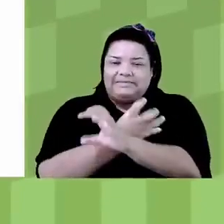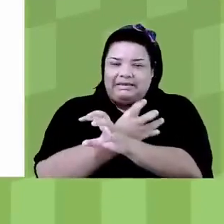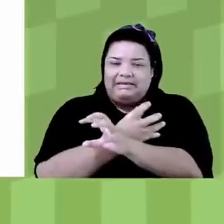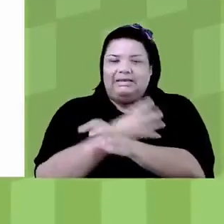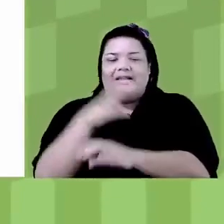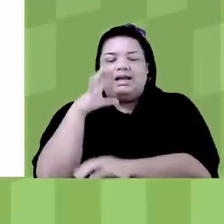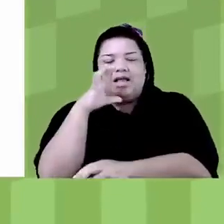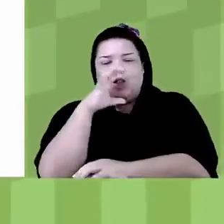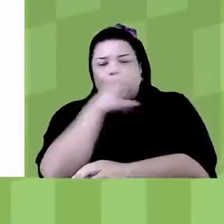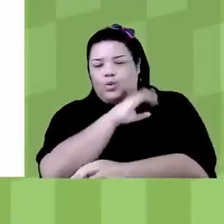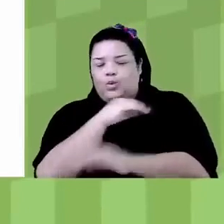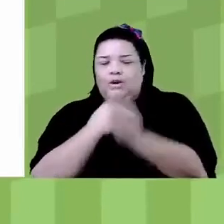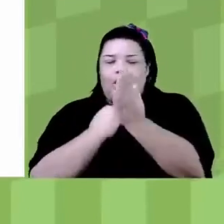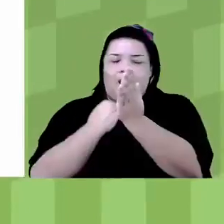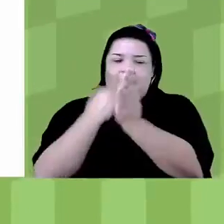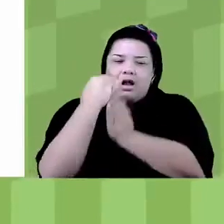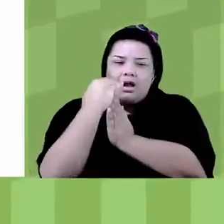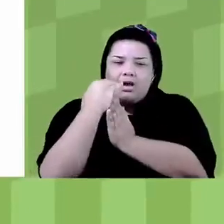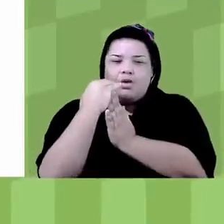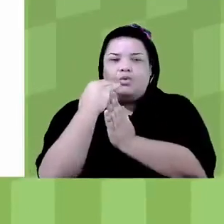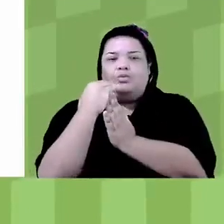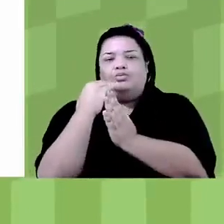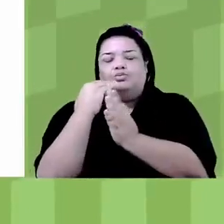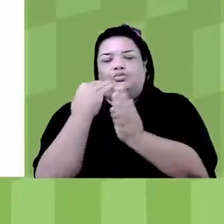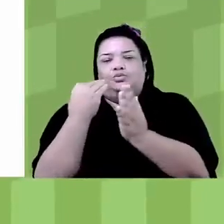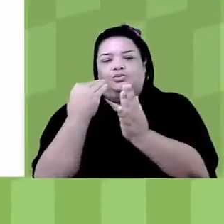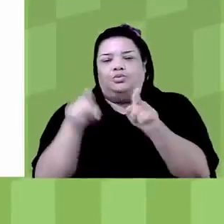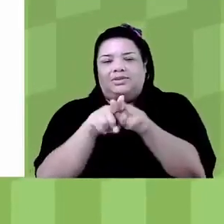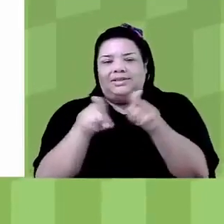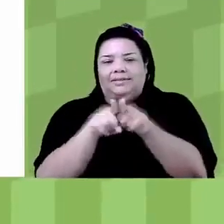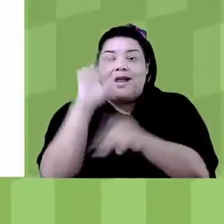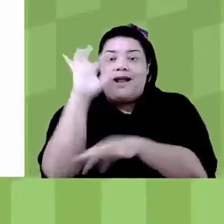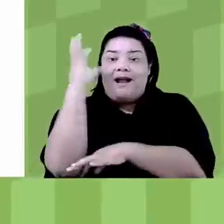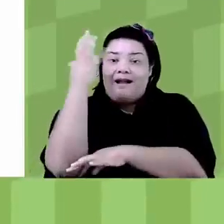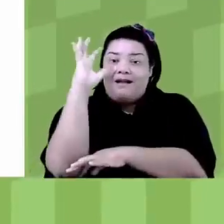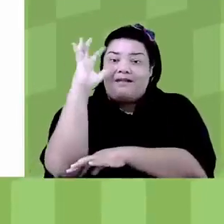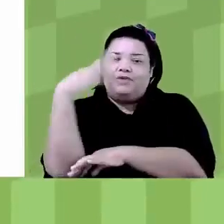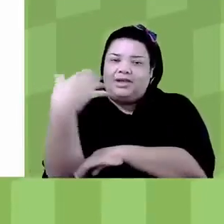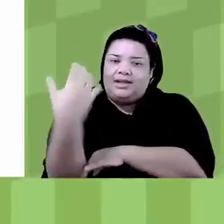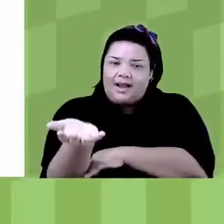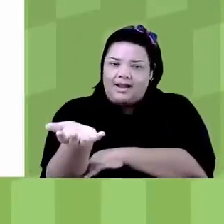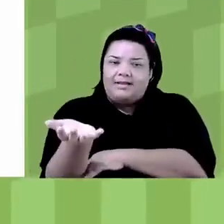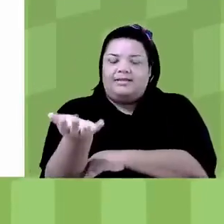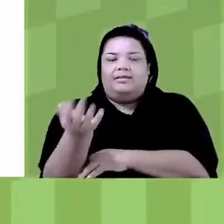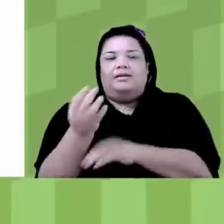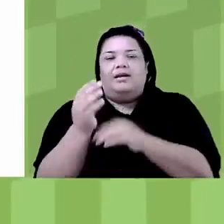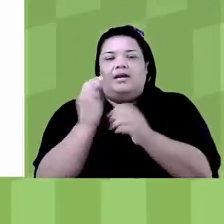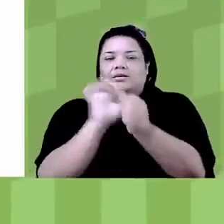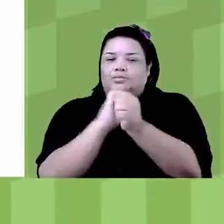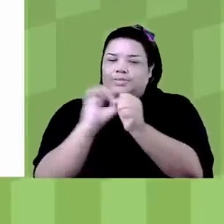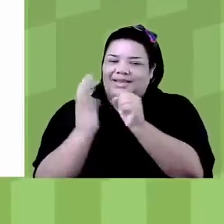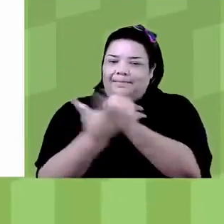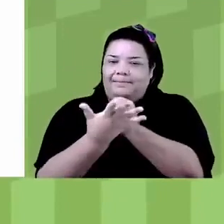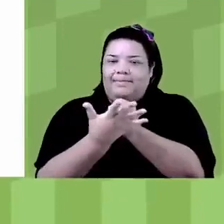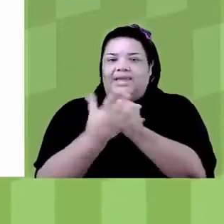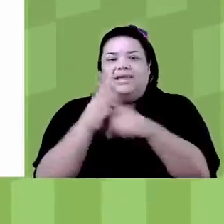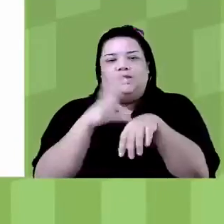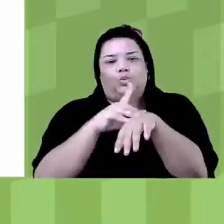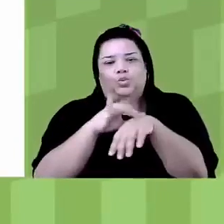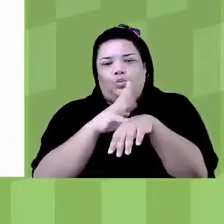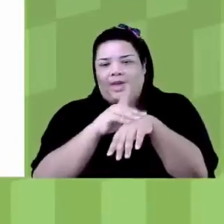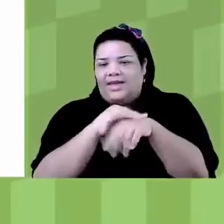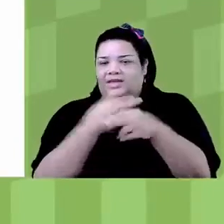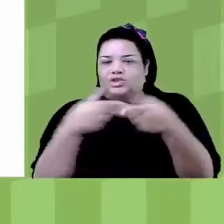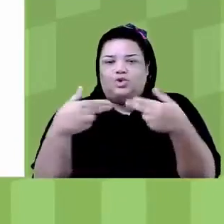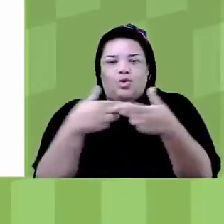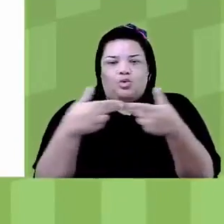riscos associados, que são escorregamento, queda de árvore, epidemia, quebra de safra, fluxo migratório, etc. E